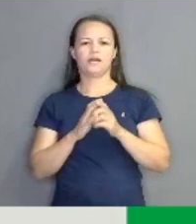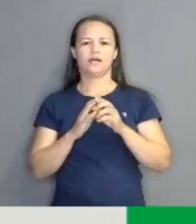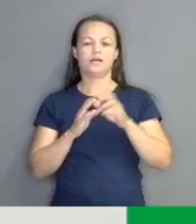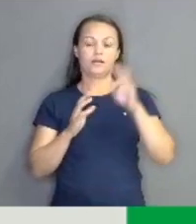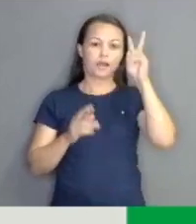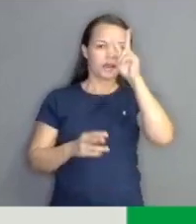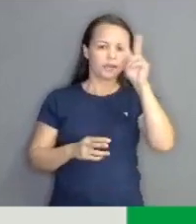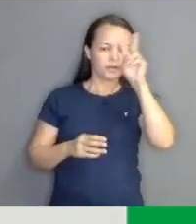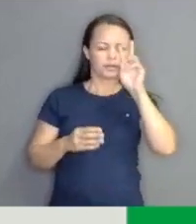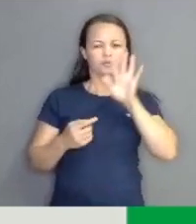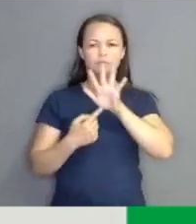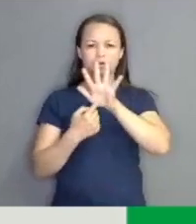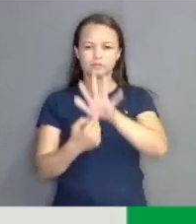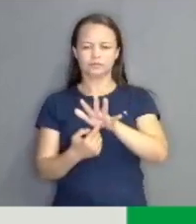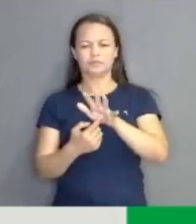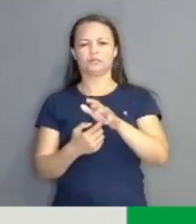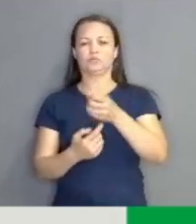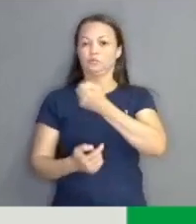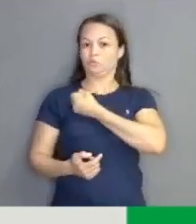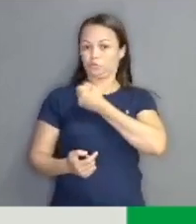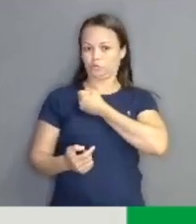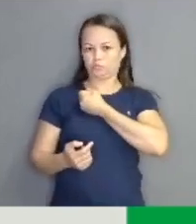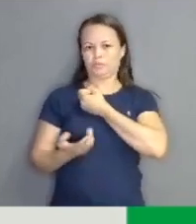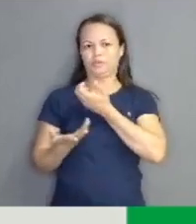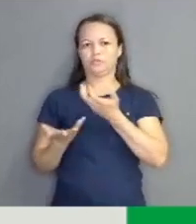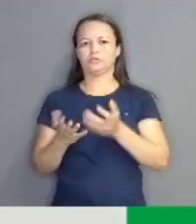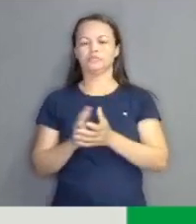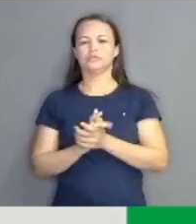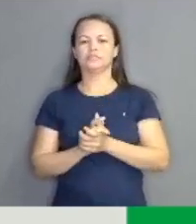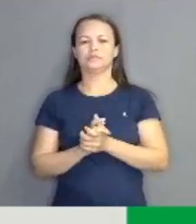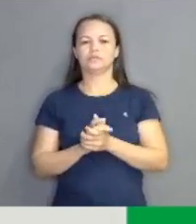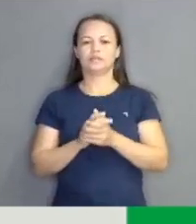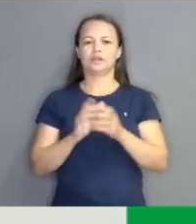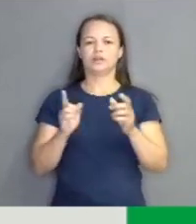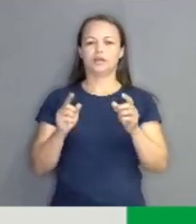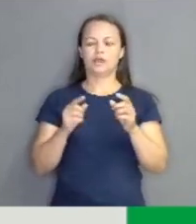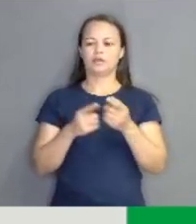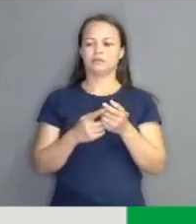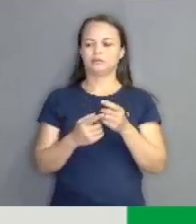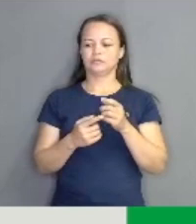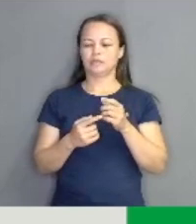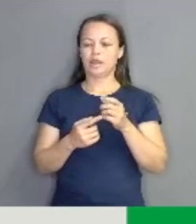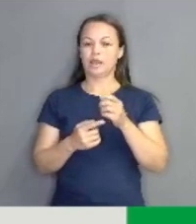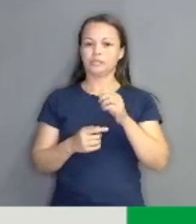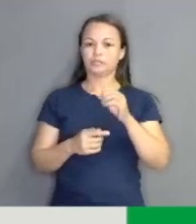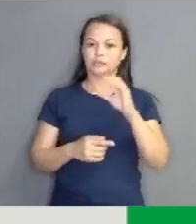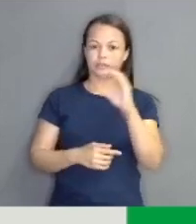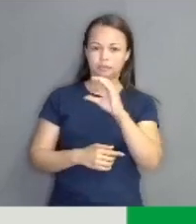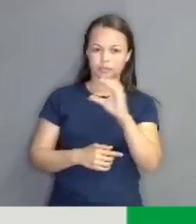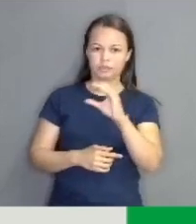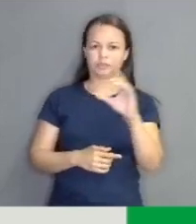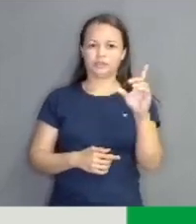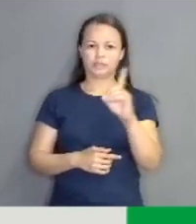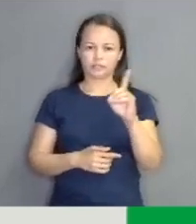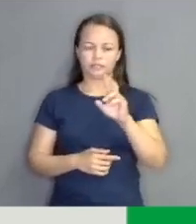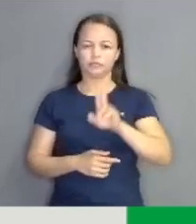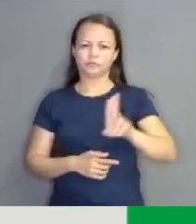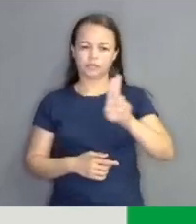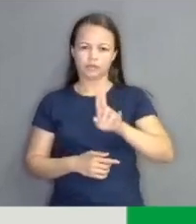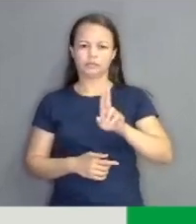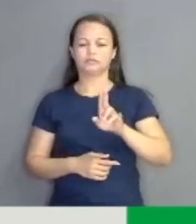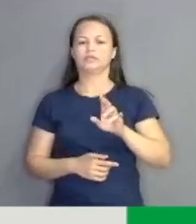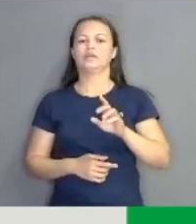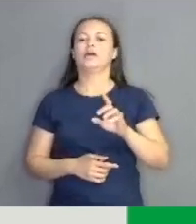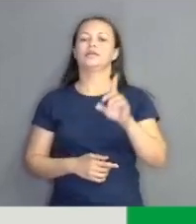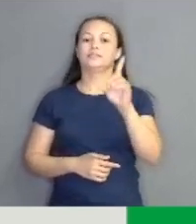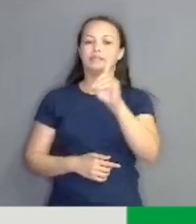decimais, tá? Então, nós temos aqui as centenas, dezena, unidade, décimo, centésimo